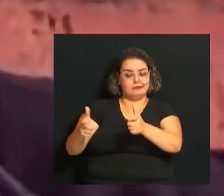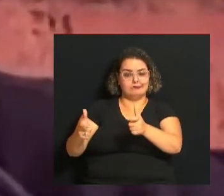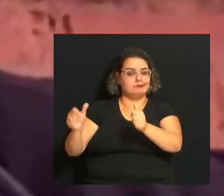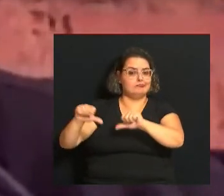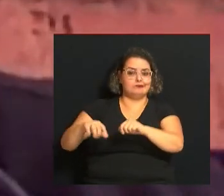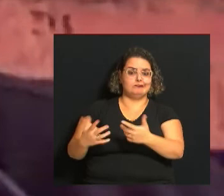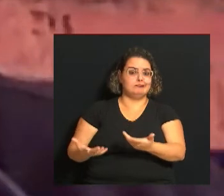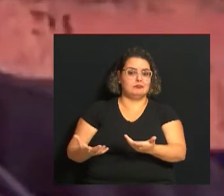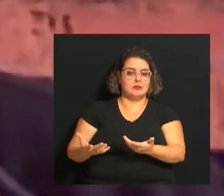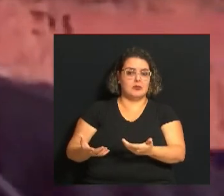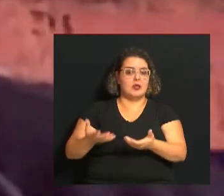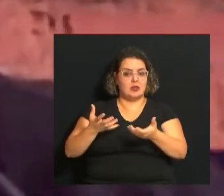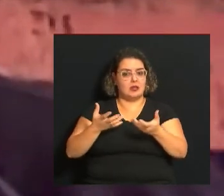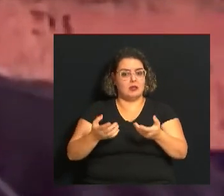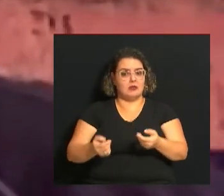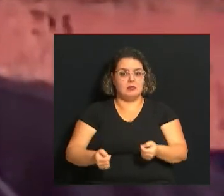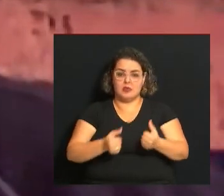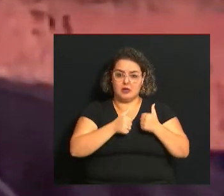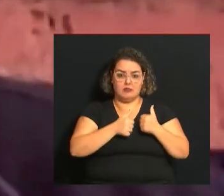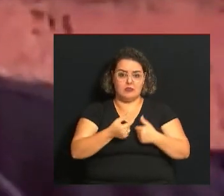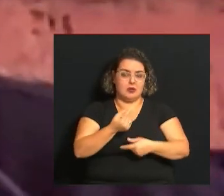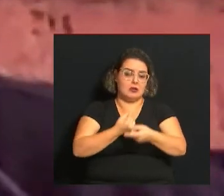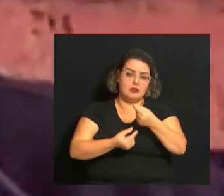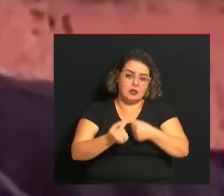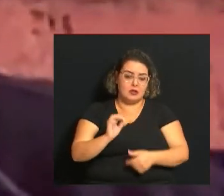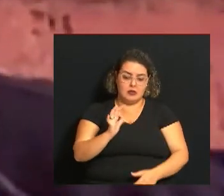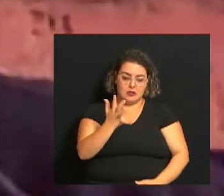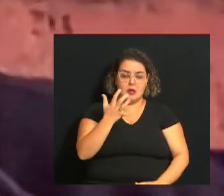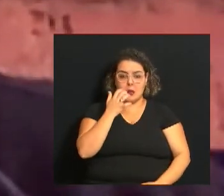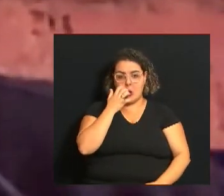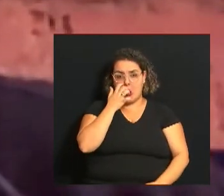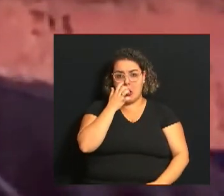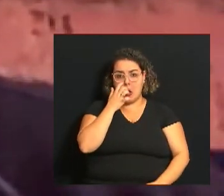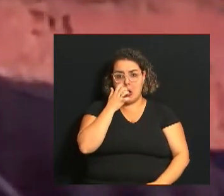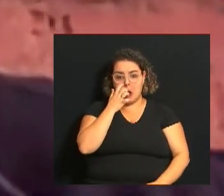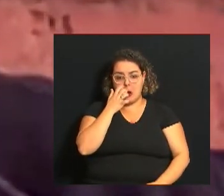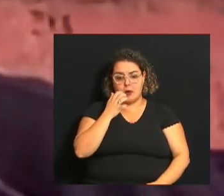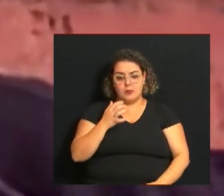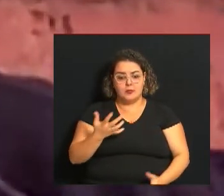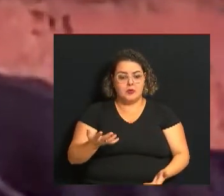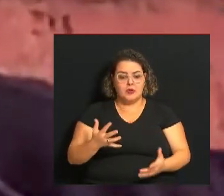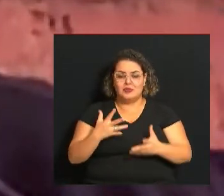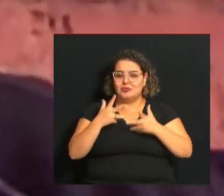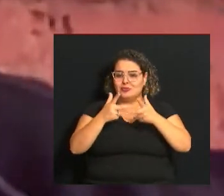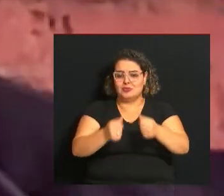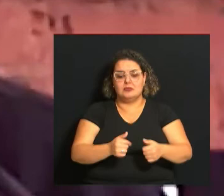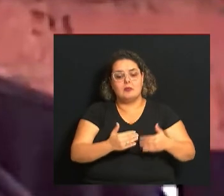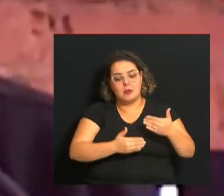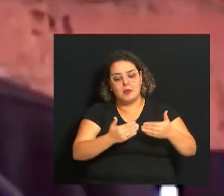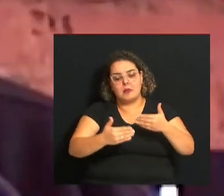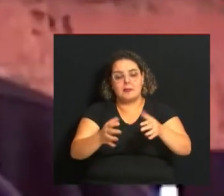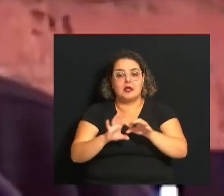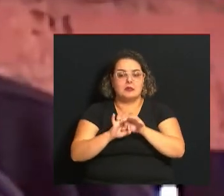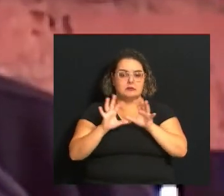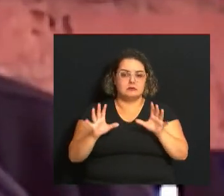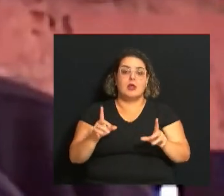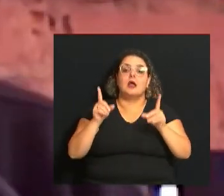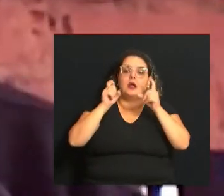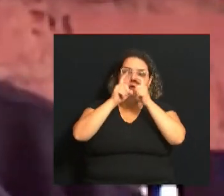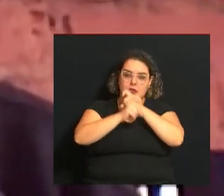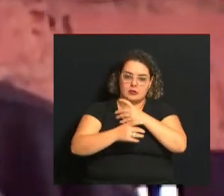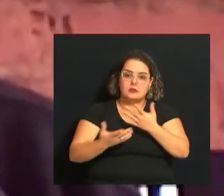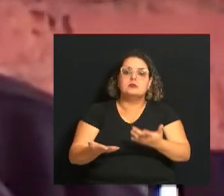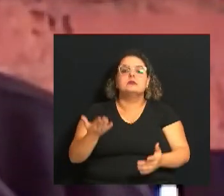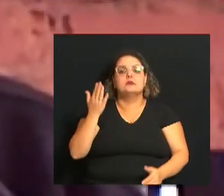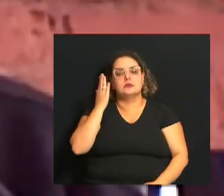de benefícios econômicos que surgiram. Então, o fim de todos os processos sempre é a liberdade. Então, é difícil, eu